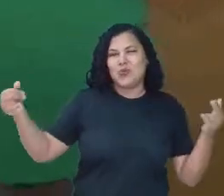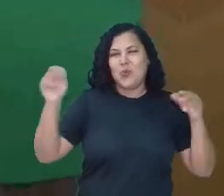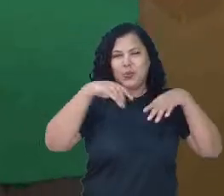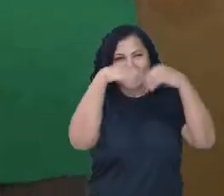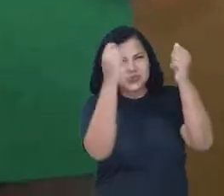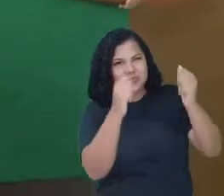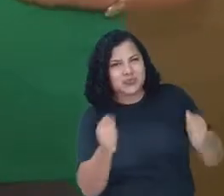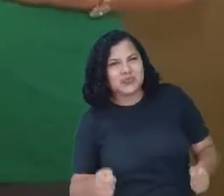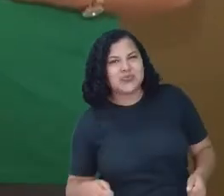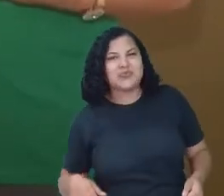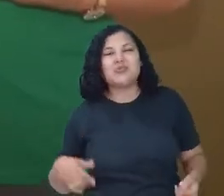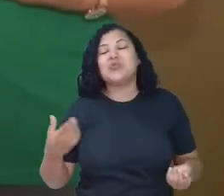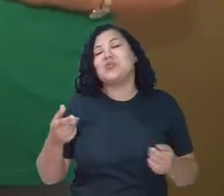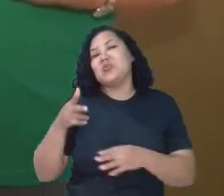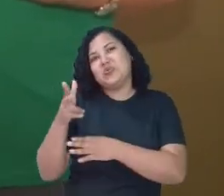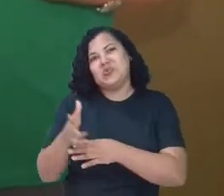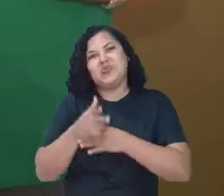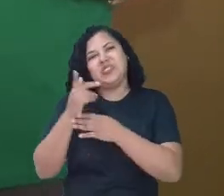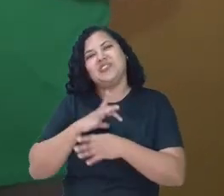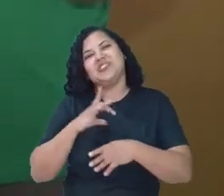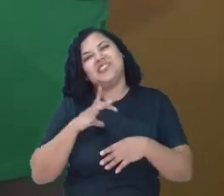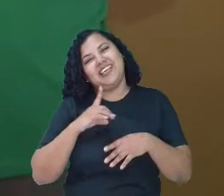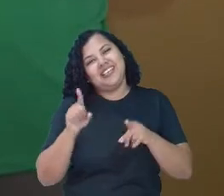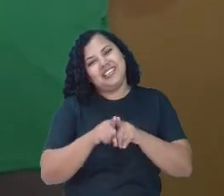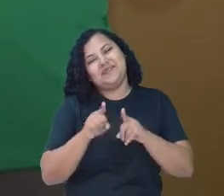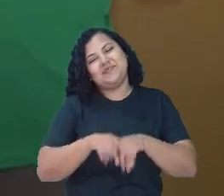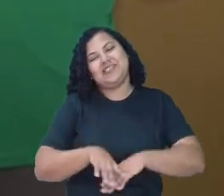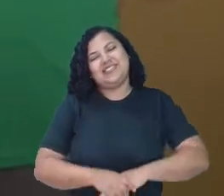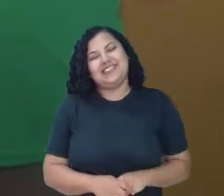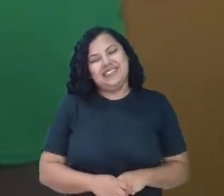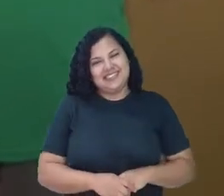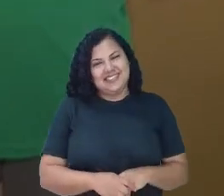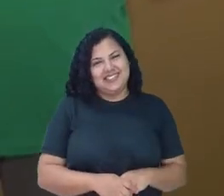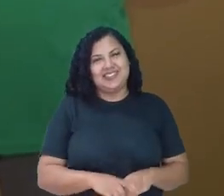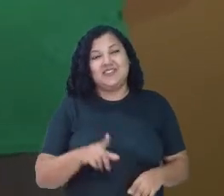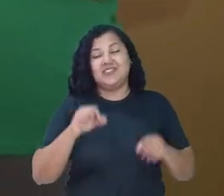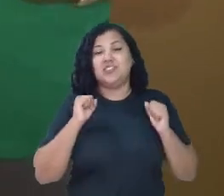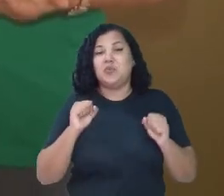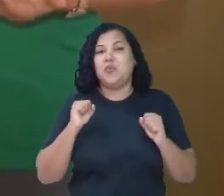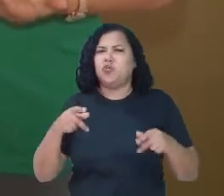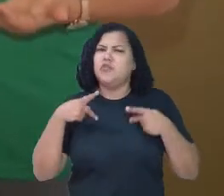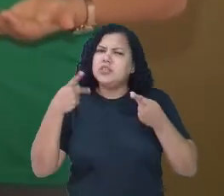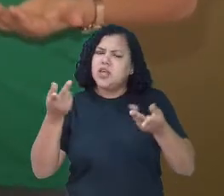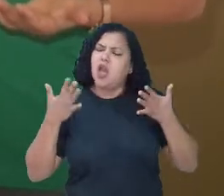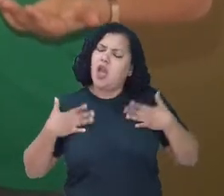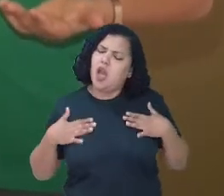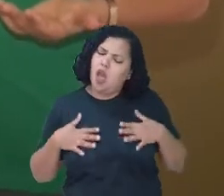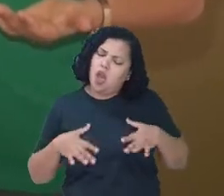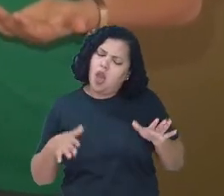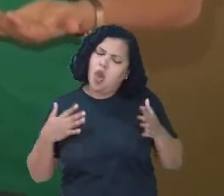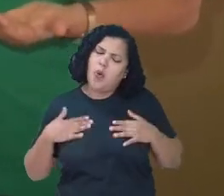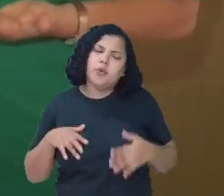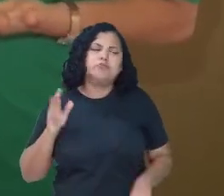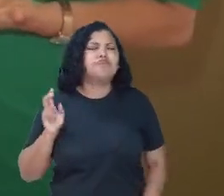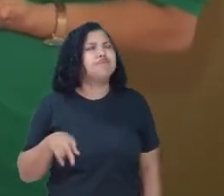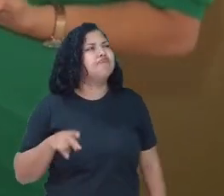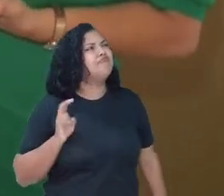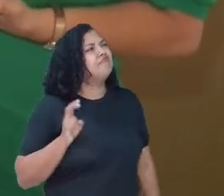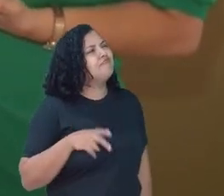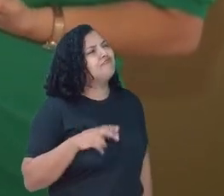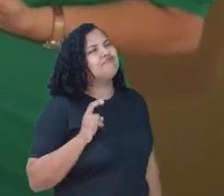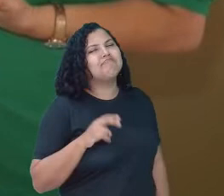imagens. Tem vídeos também, né, que a gente não viu hoje. E vocês podem fazer isso com mais calma, né? Porque o museu funciona